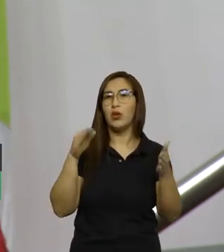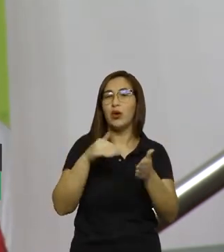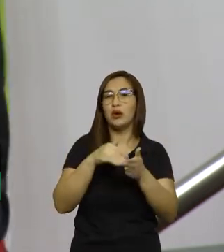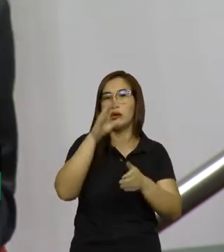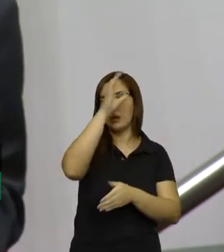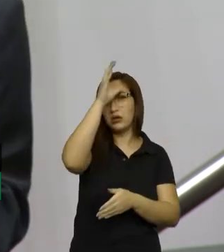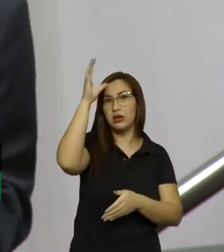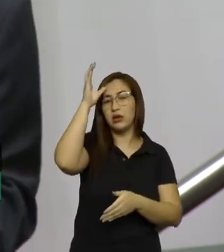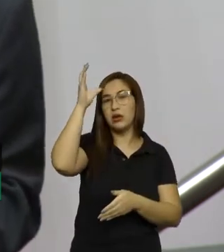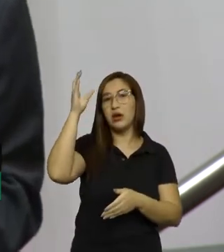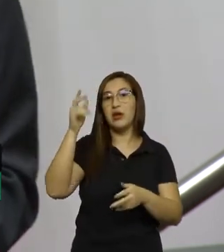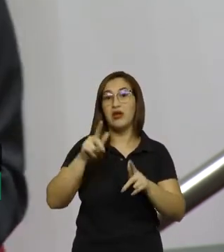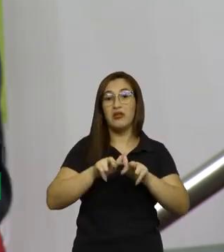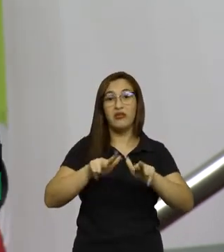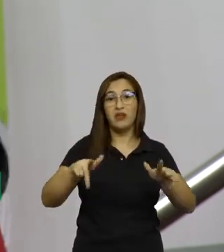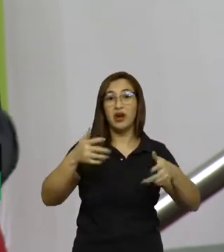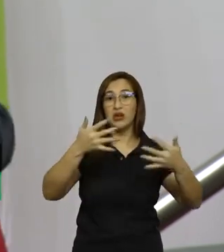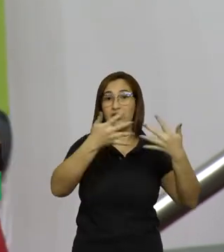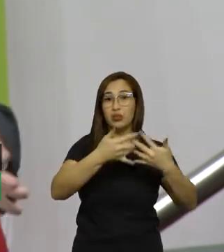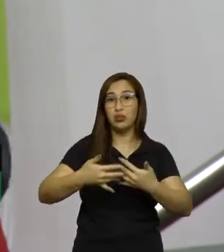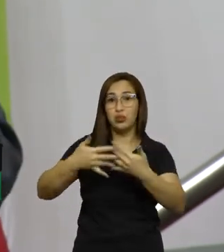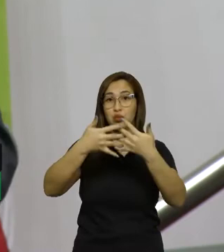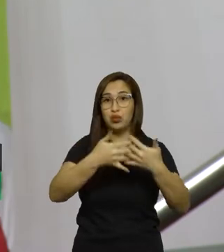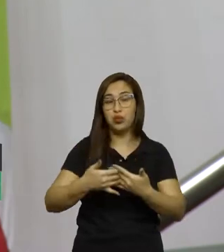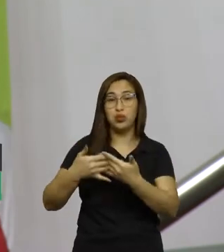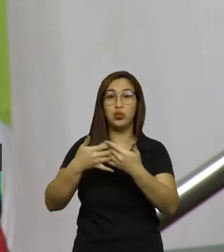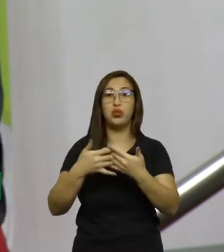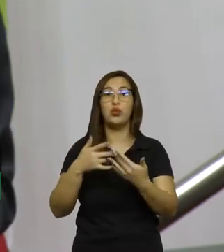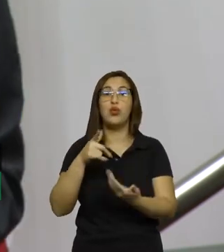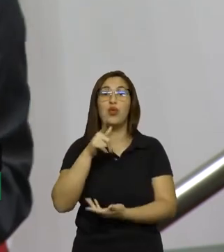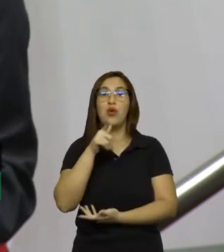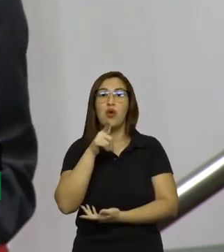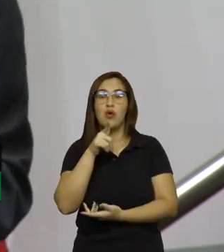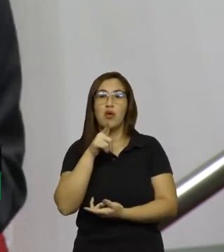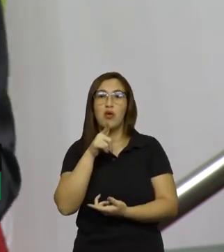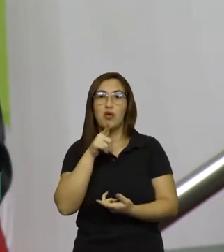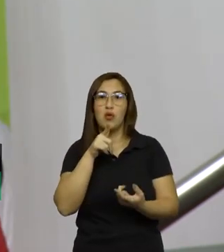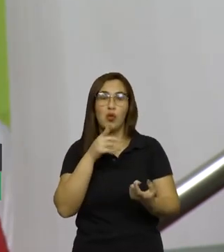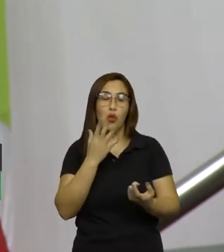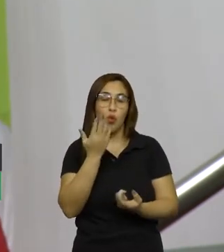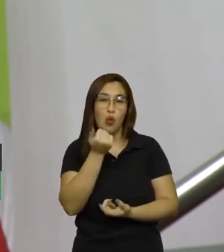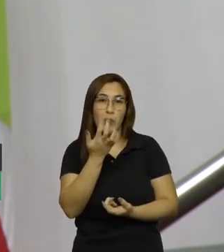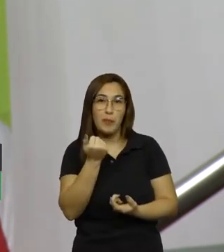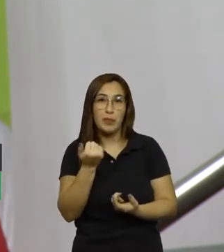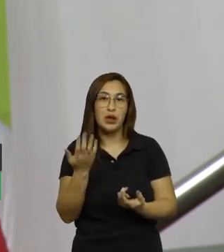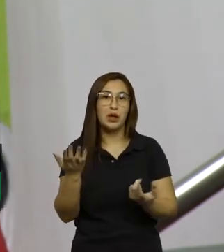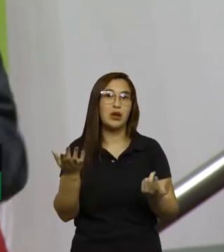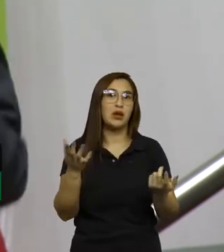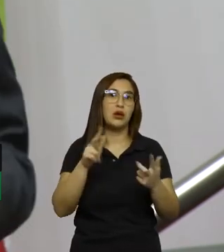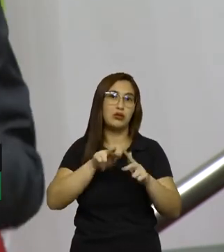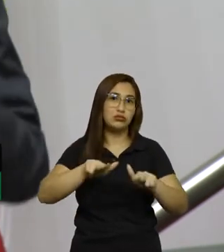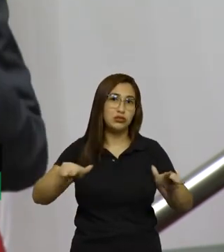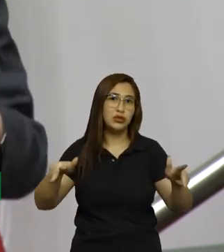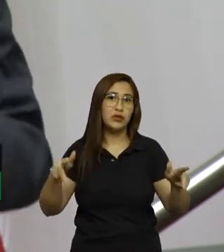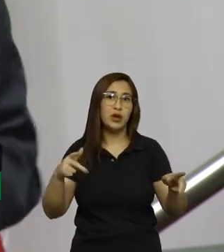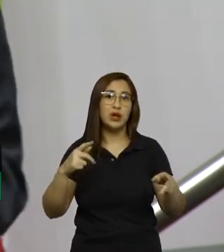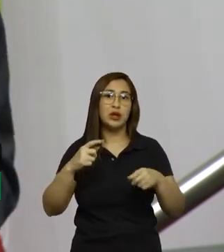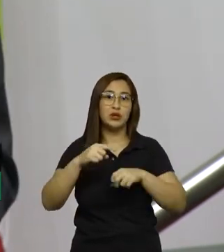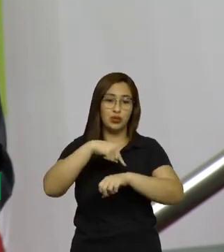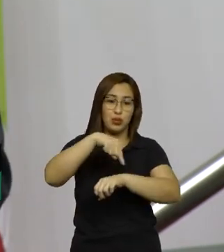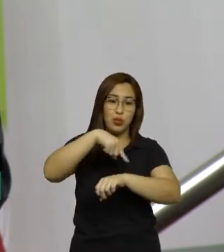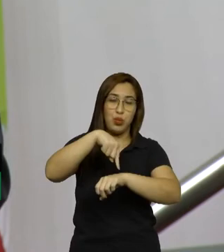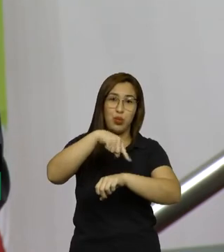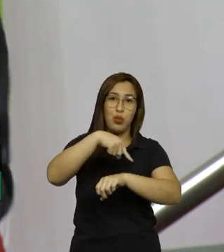passa proteínas animais de Santa Catarina, a região dos frigoríficos, tem horas que está prometidas, horas e